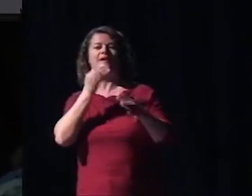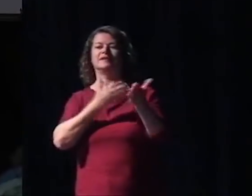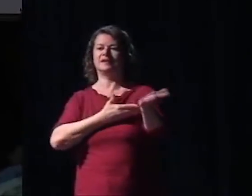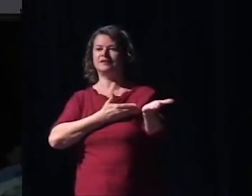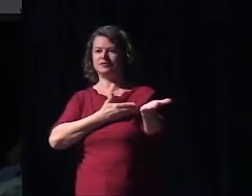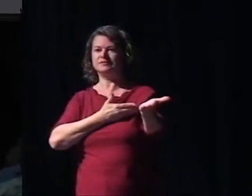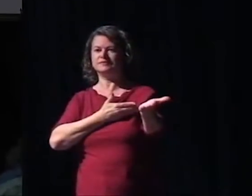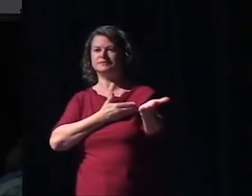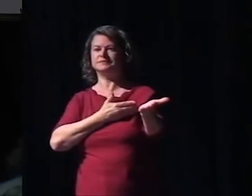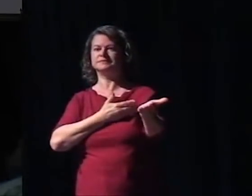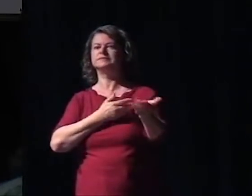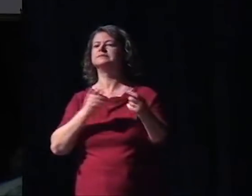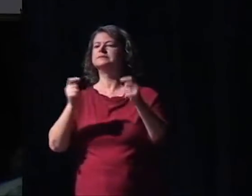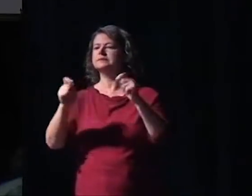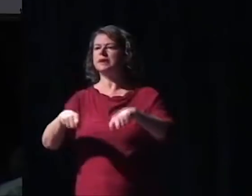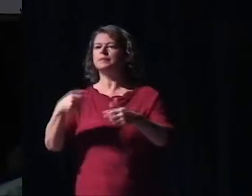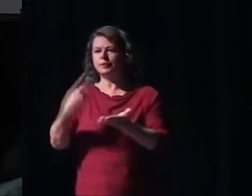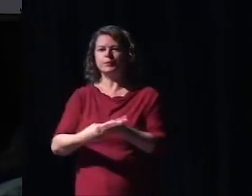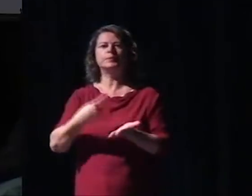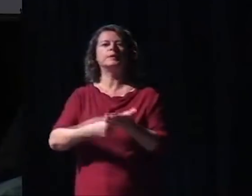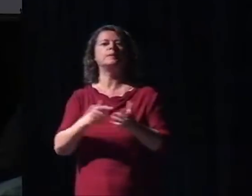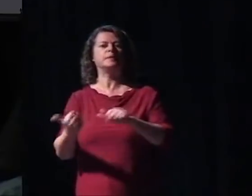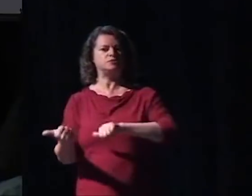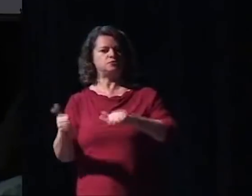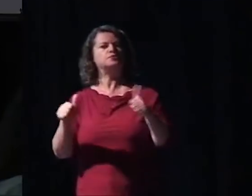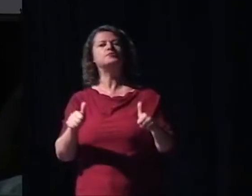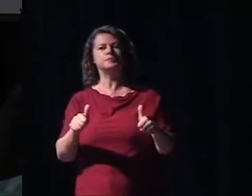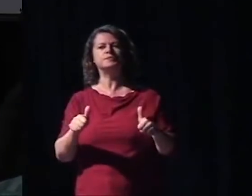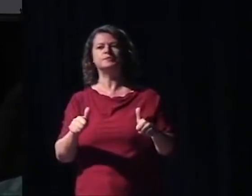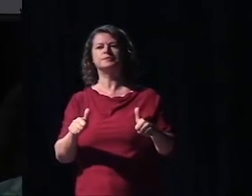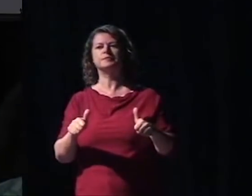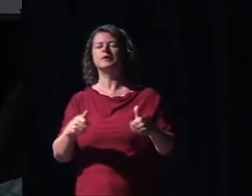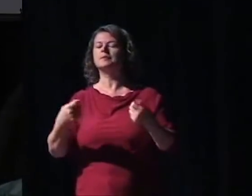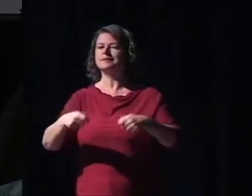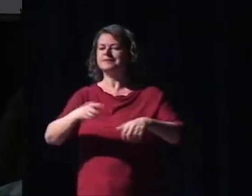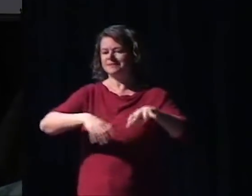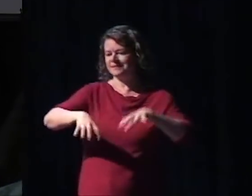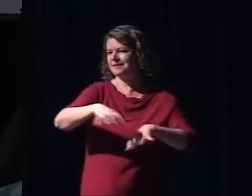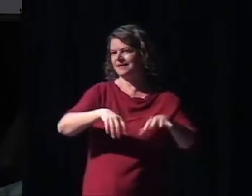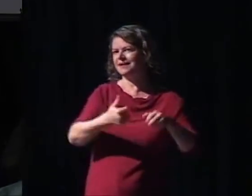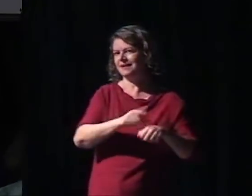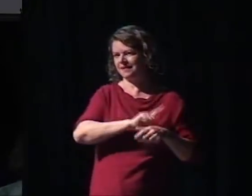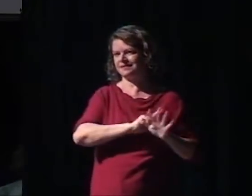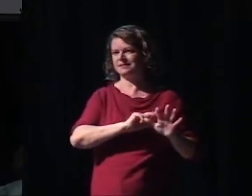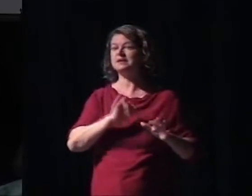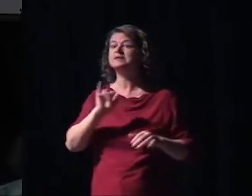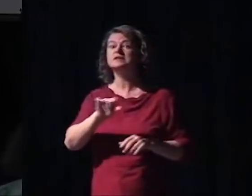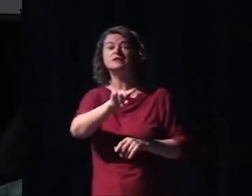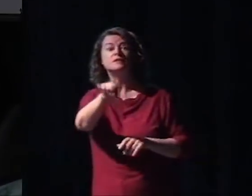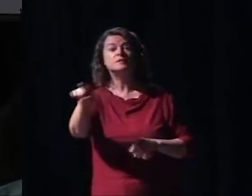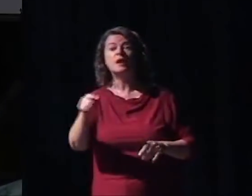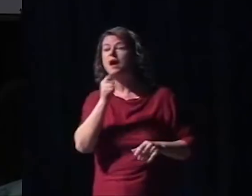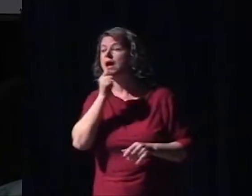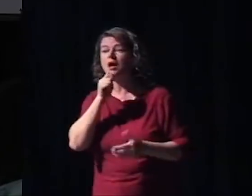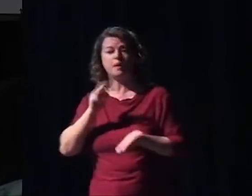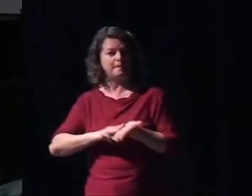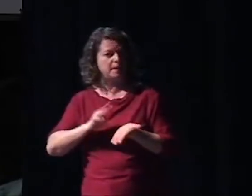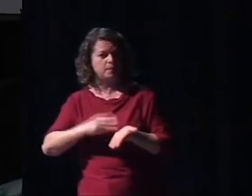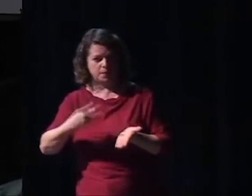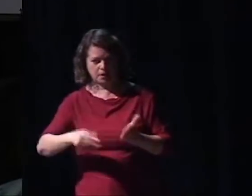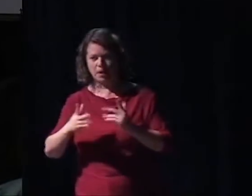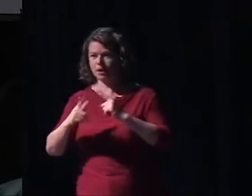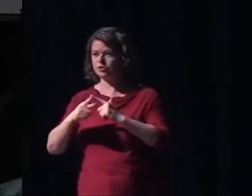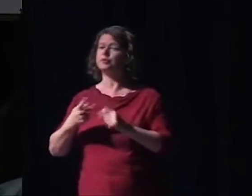teremos batismo aqui no final do mês de março, e é necessário que você seja preparado. Se você não é membro da igreja, procure o pastor Paulo. Eu vou convidar